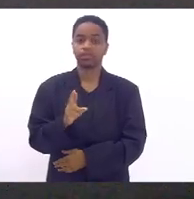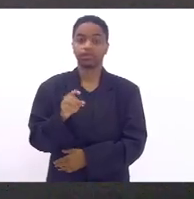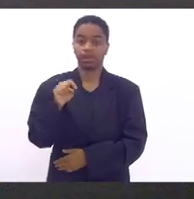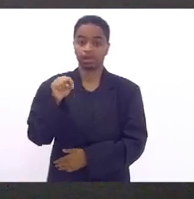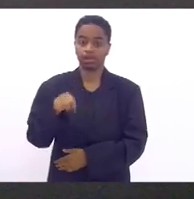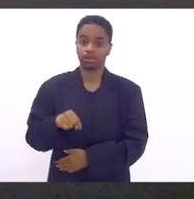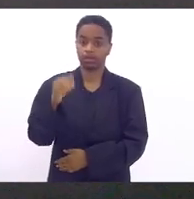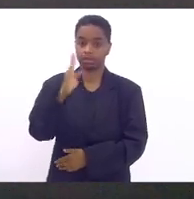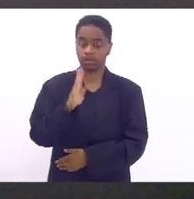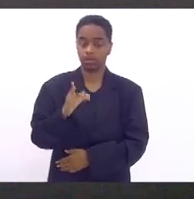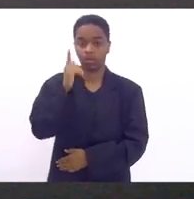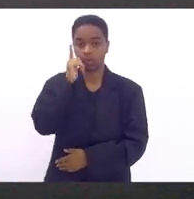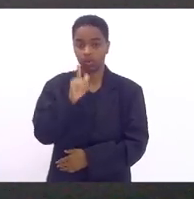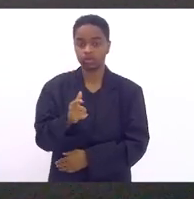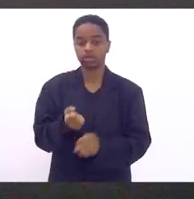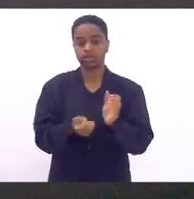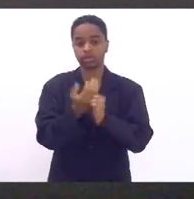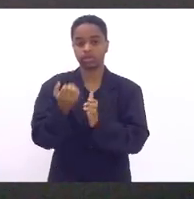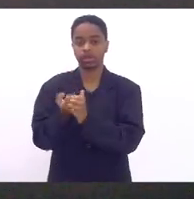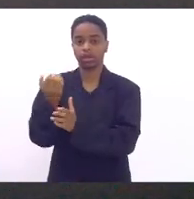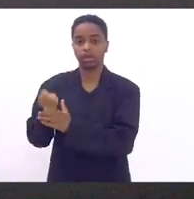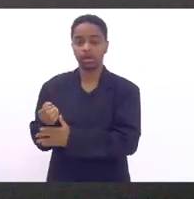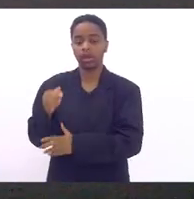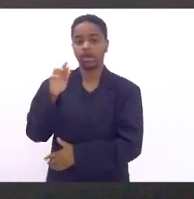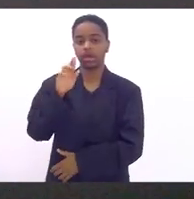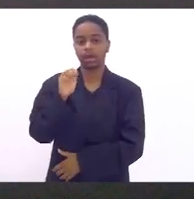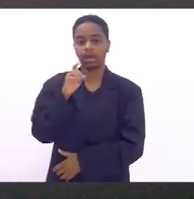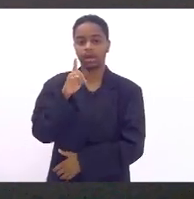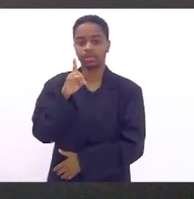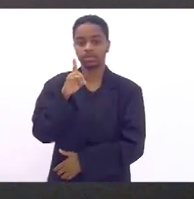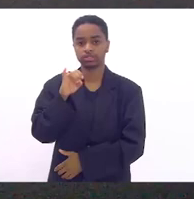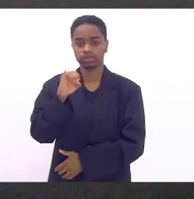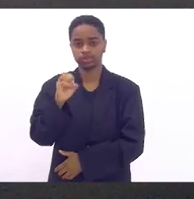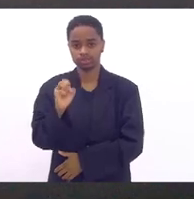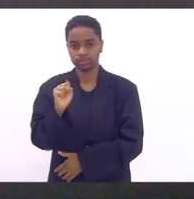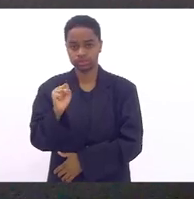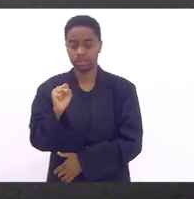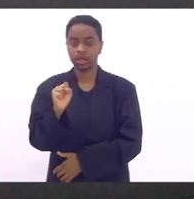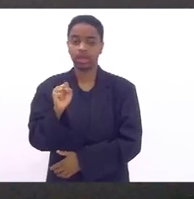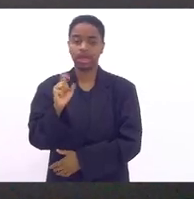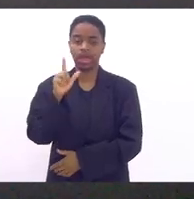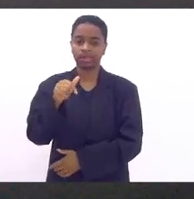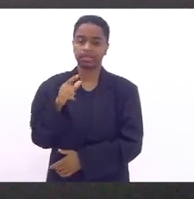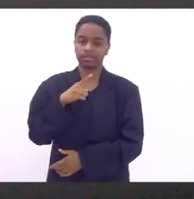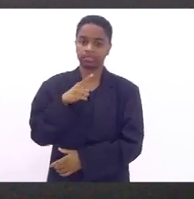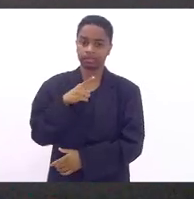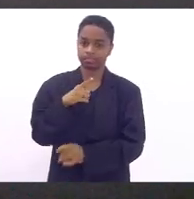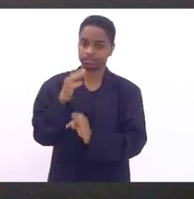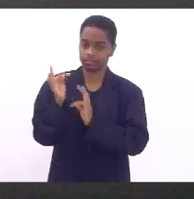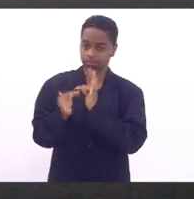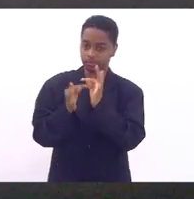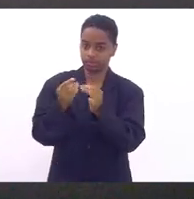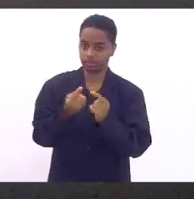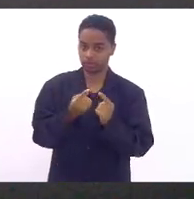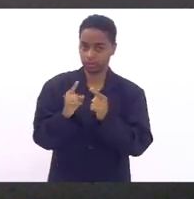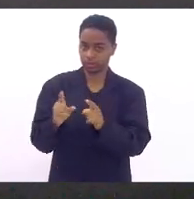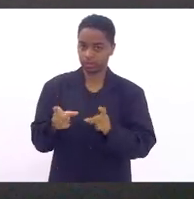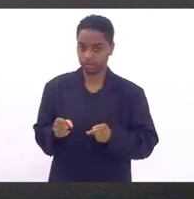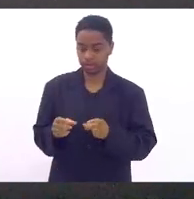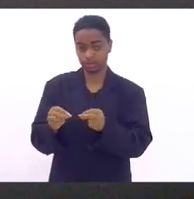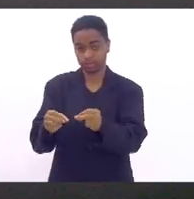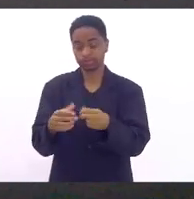na produção de radiofármacos radioisótopos marcadores para tratamento de doenças como câncer né um investimento enorme vai trazer